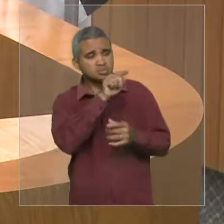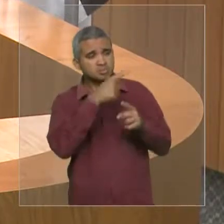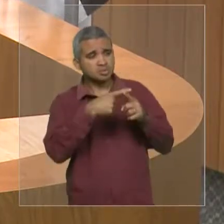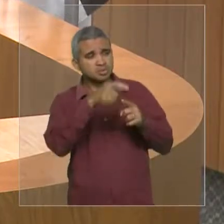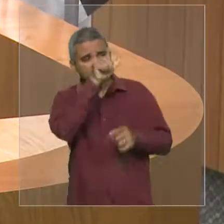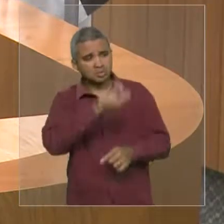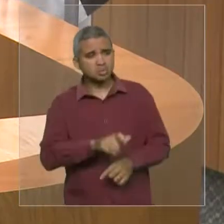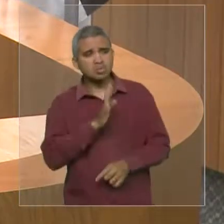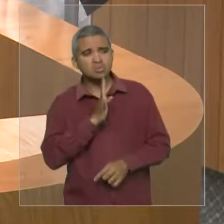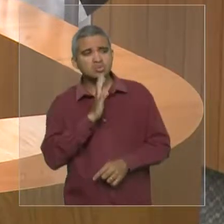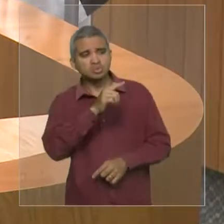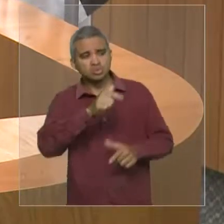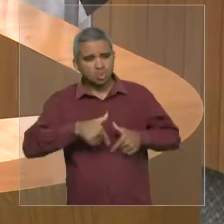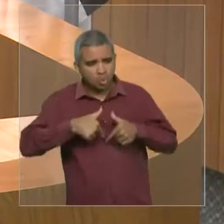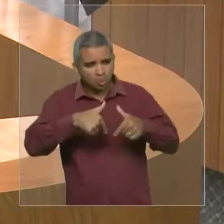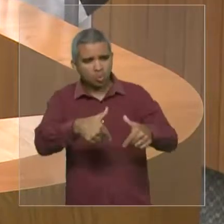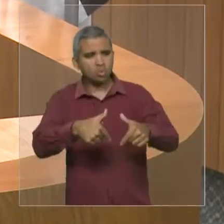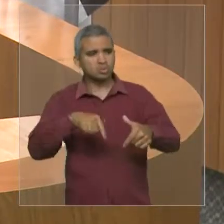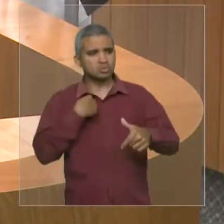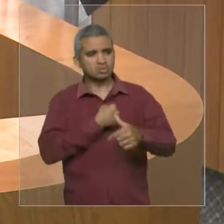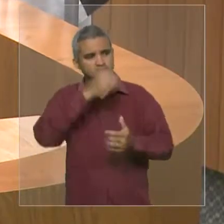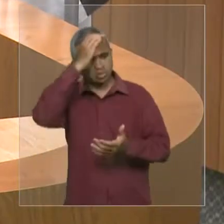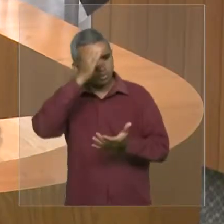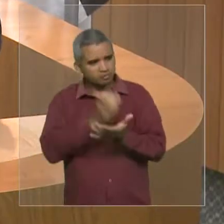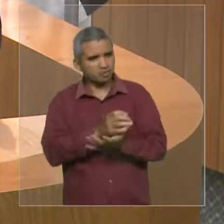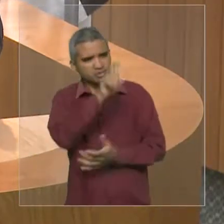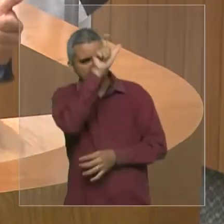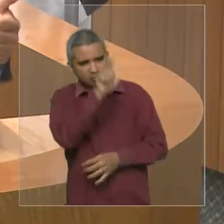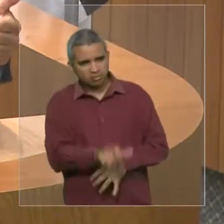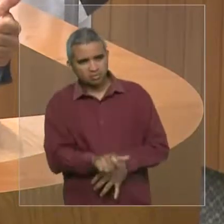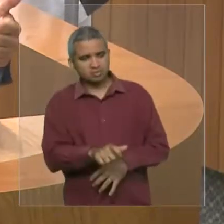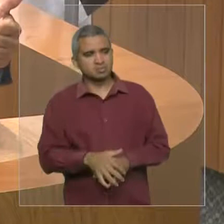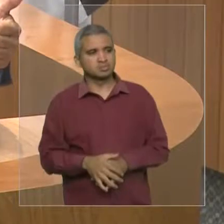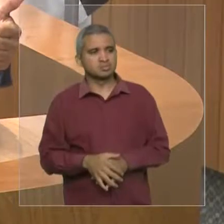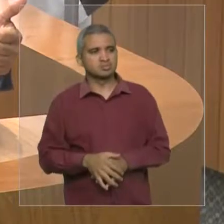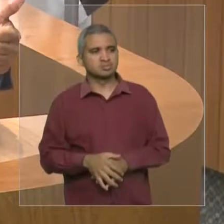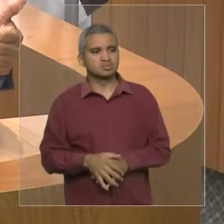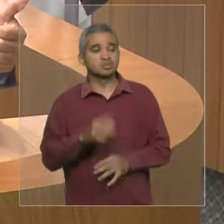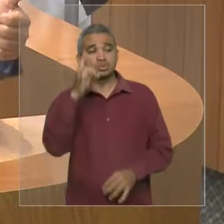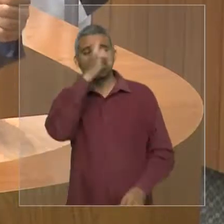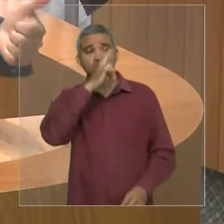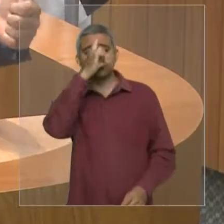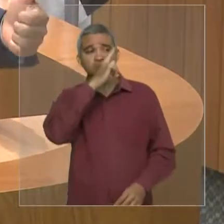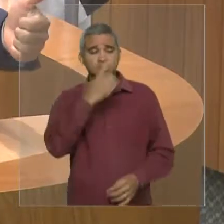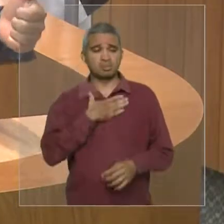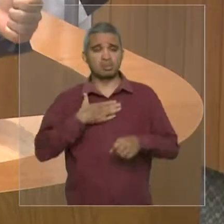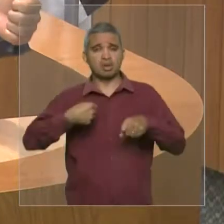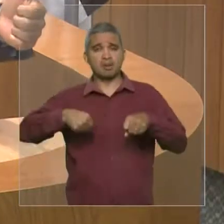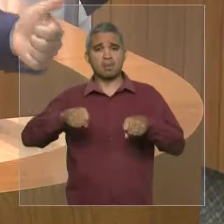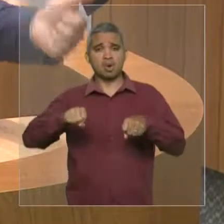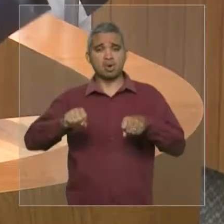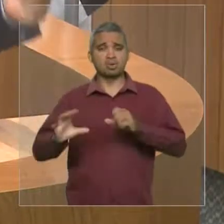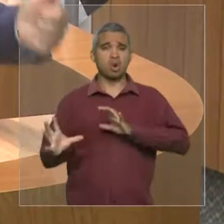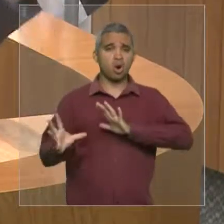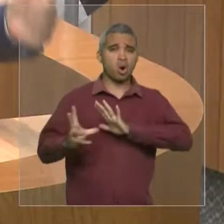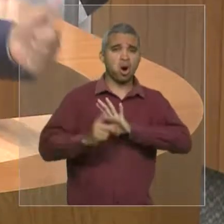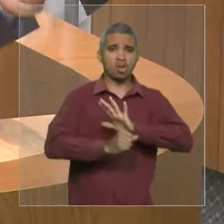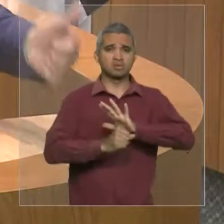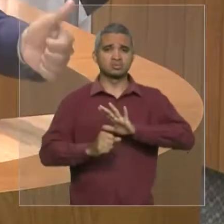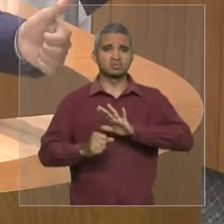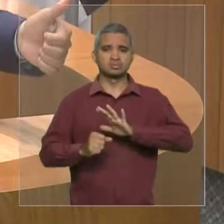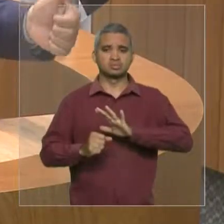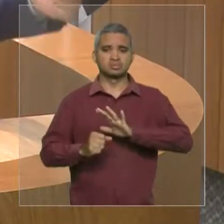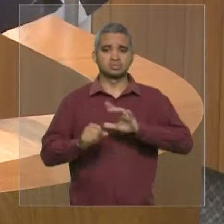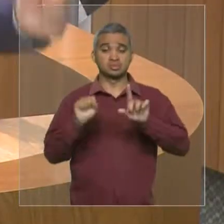a nossa confiança que depositamos em Vossa Excelência. Domingo minha moto foi roubada, então já vejo. A sociedade